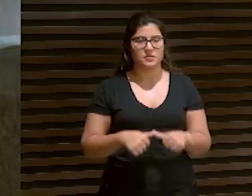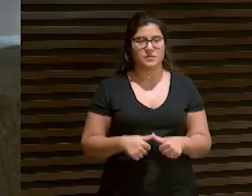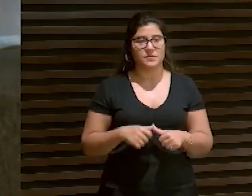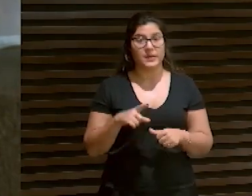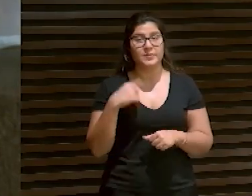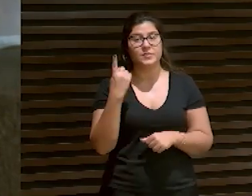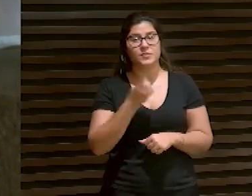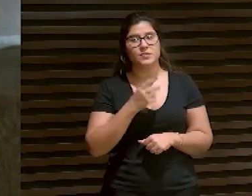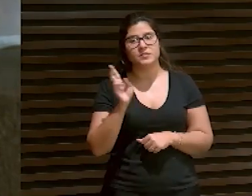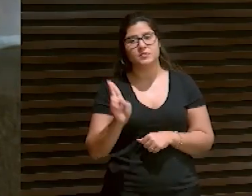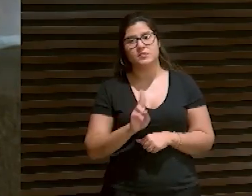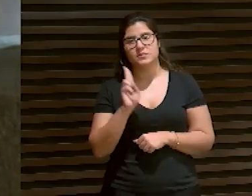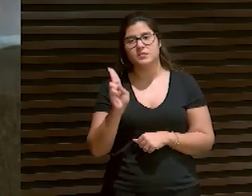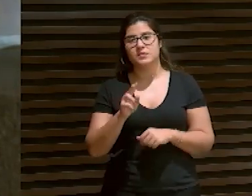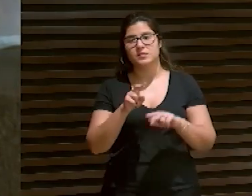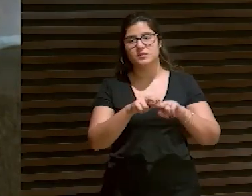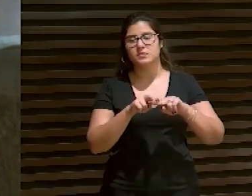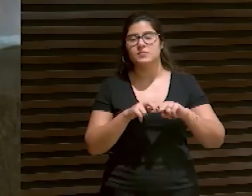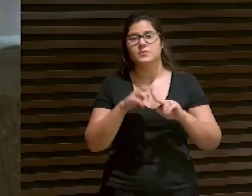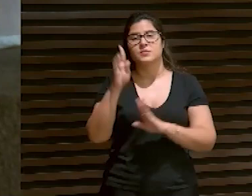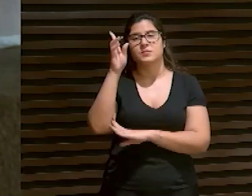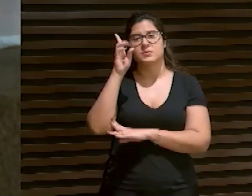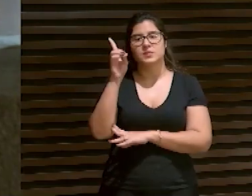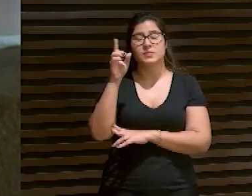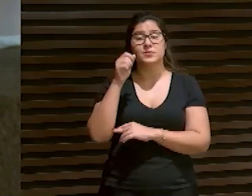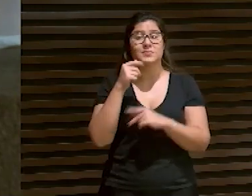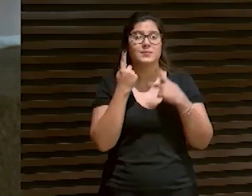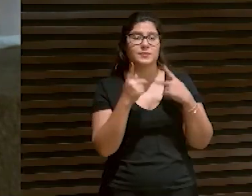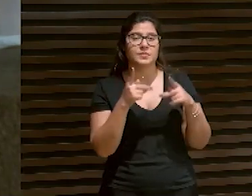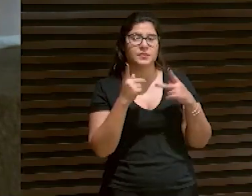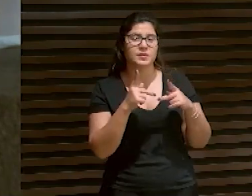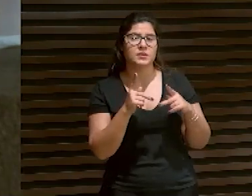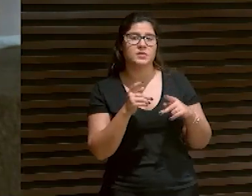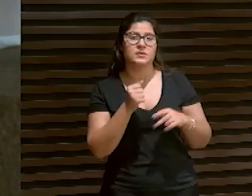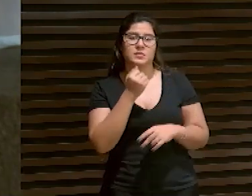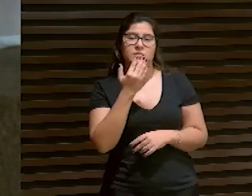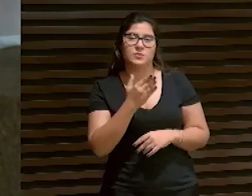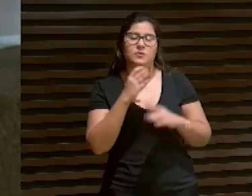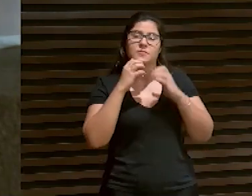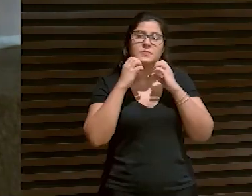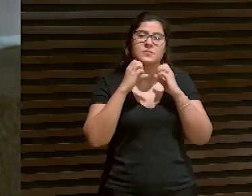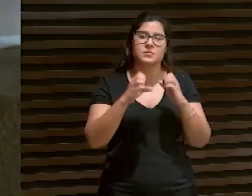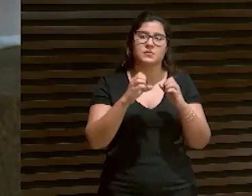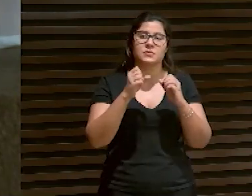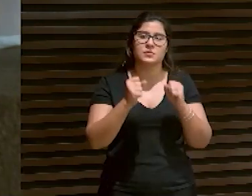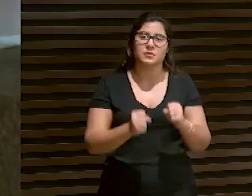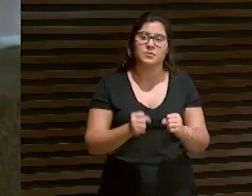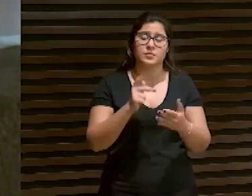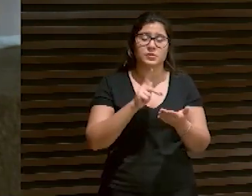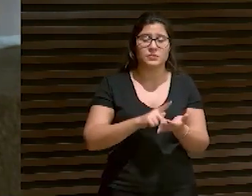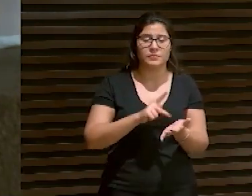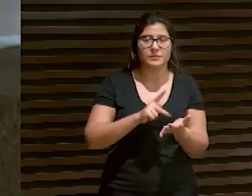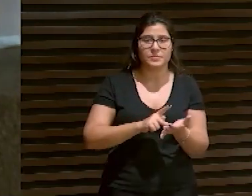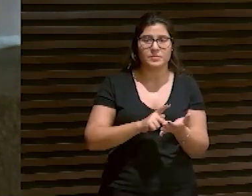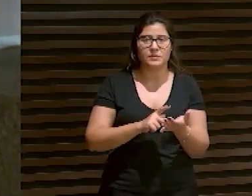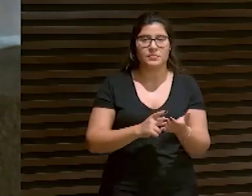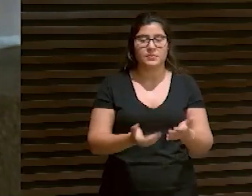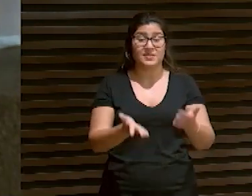sejamos usados por Deus para poder pregar desse bom evangelho, que pode verdadeiramente